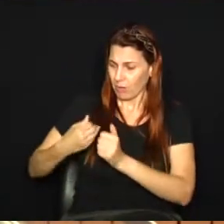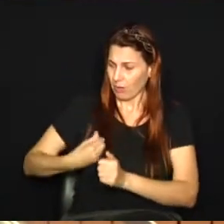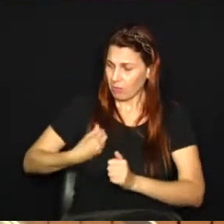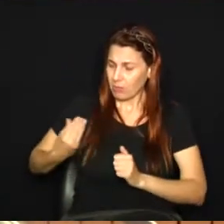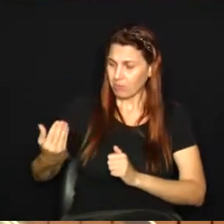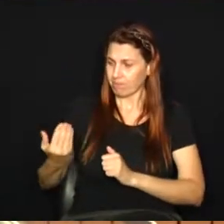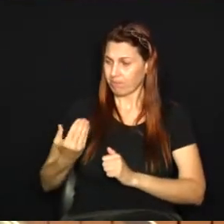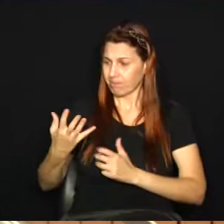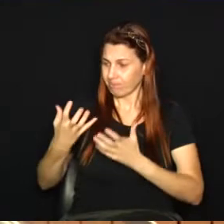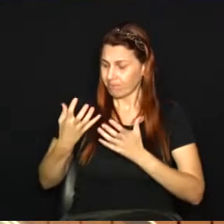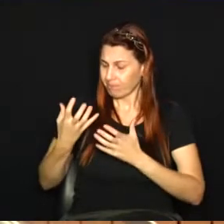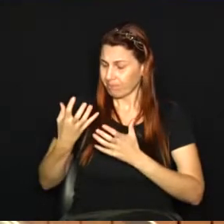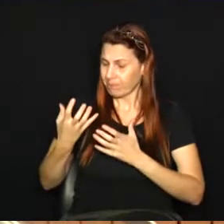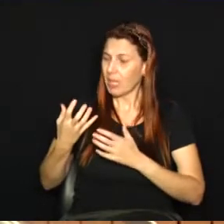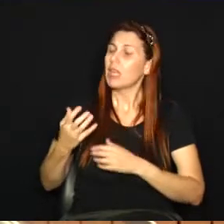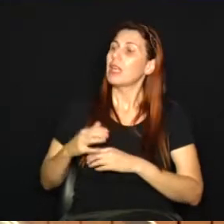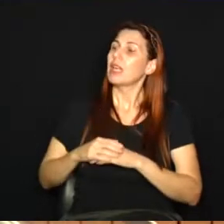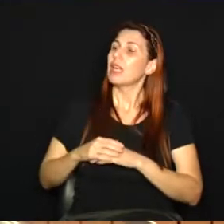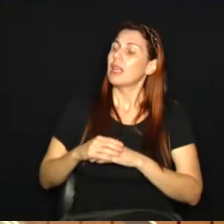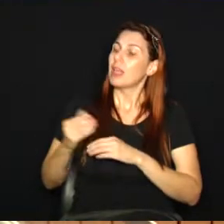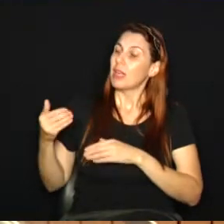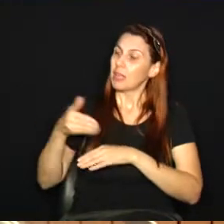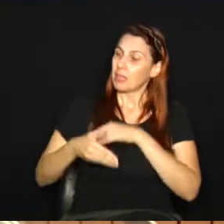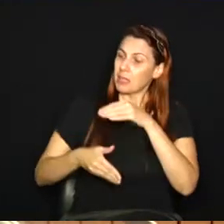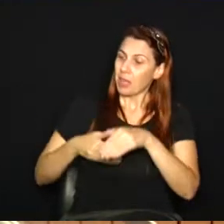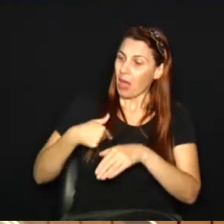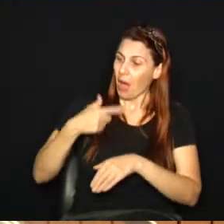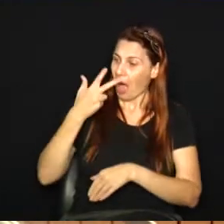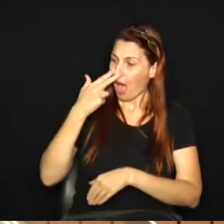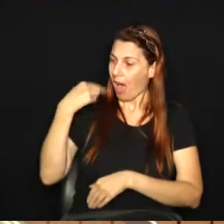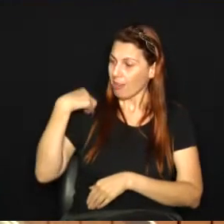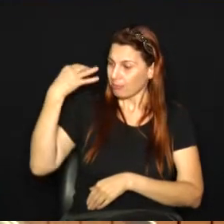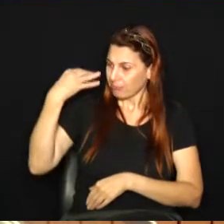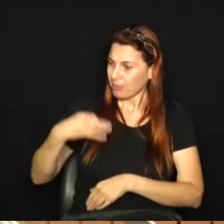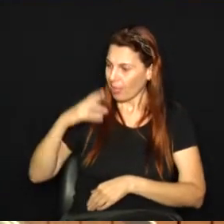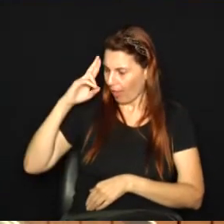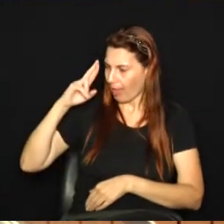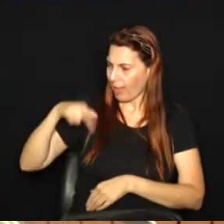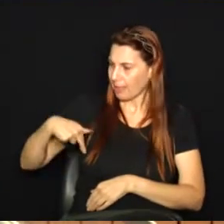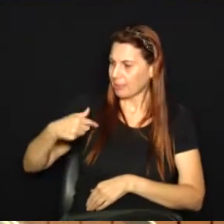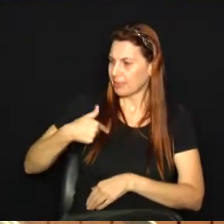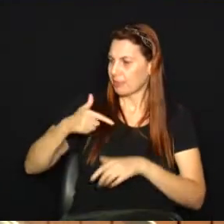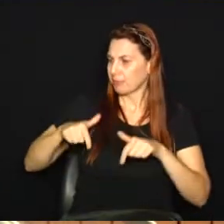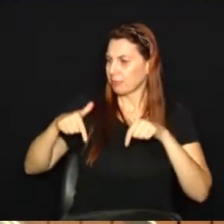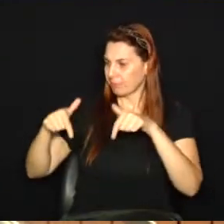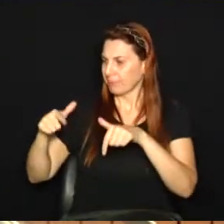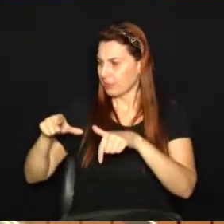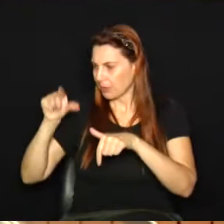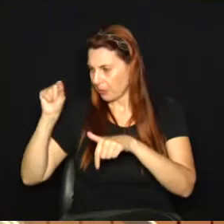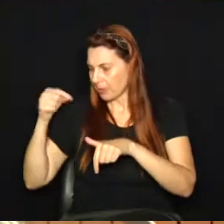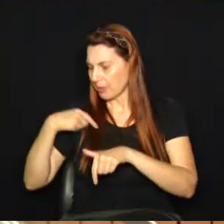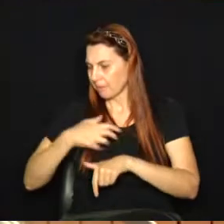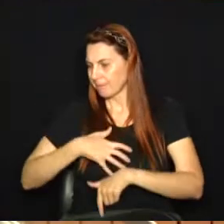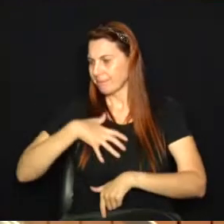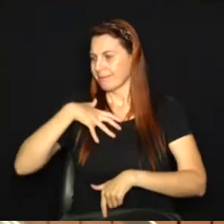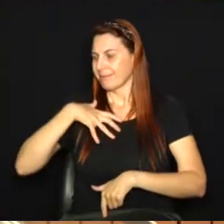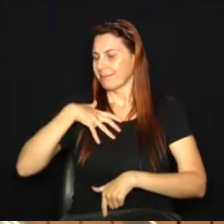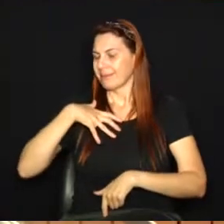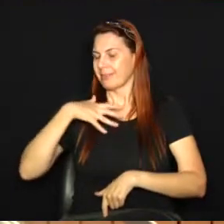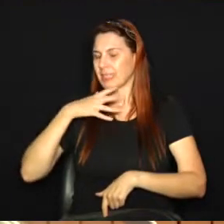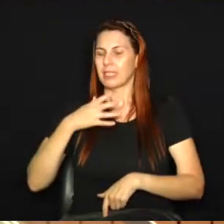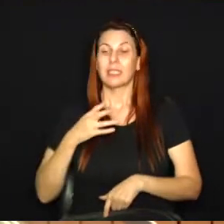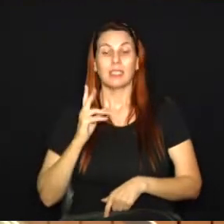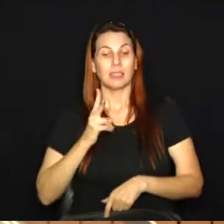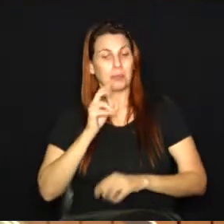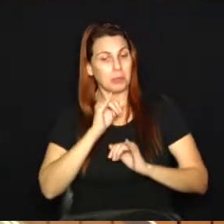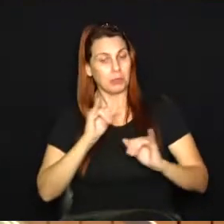querem tão bem, é porque eu acho que eu acertei nessa escolha. Então, eu fico lisonjeado. E sempre digo